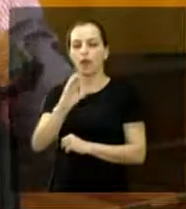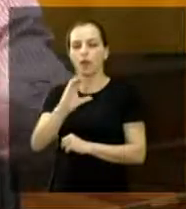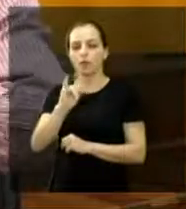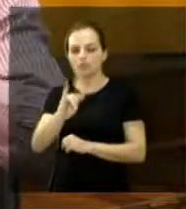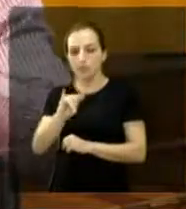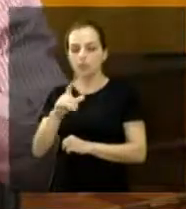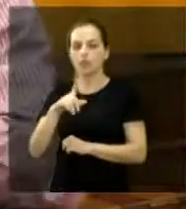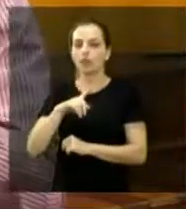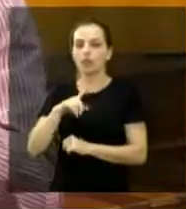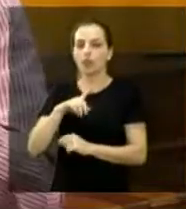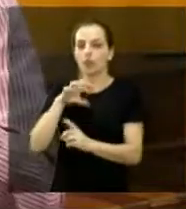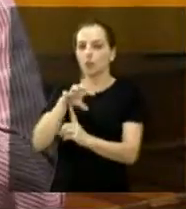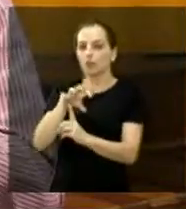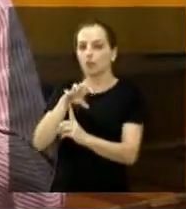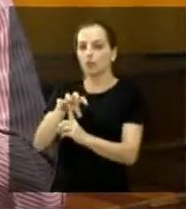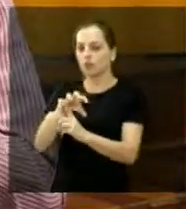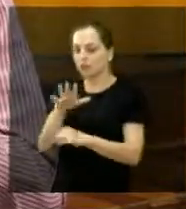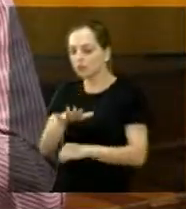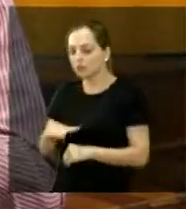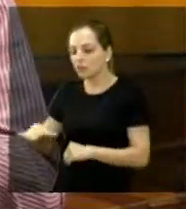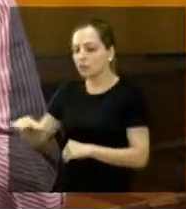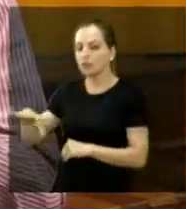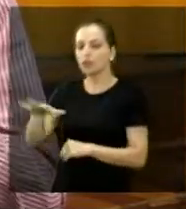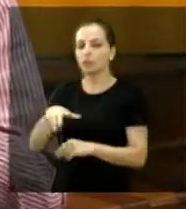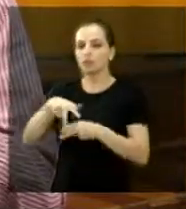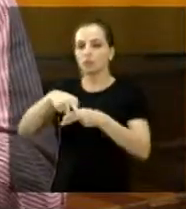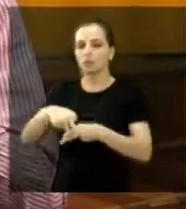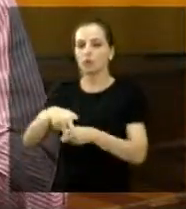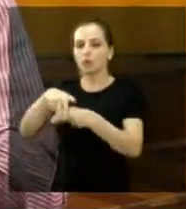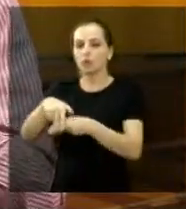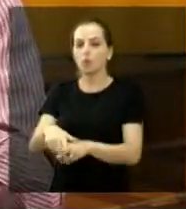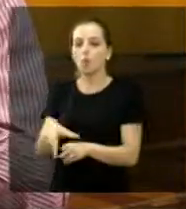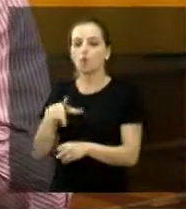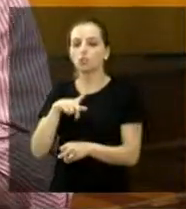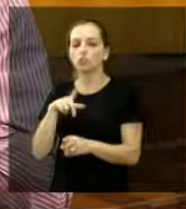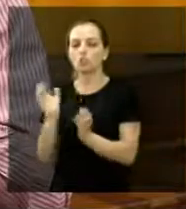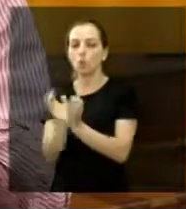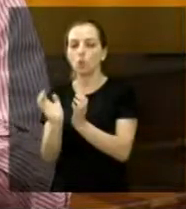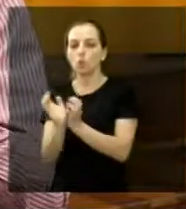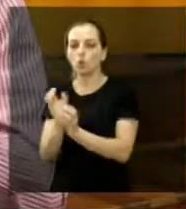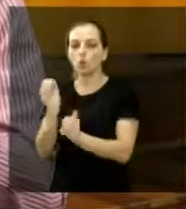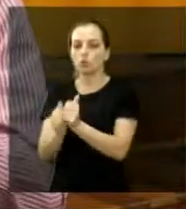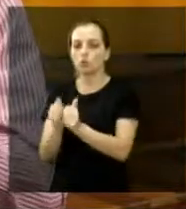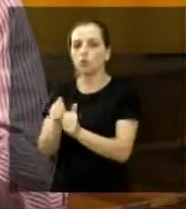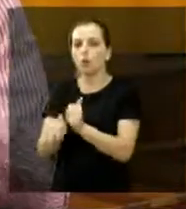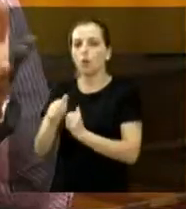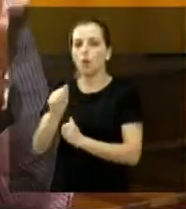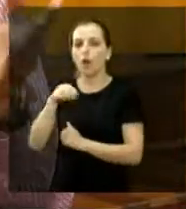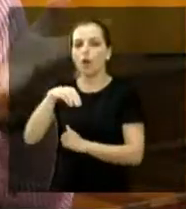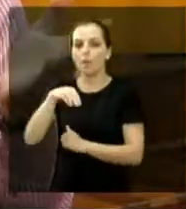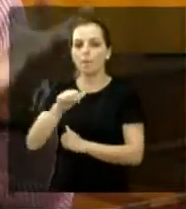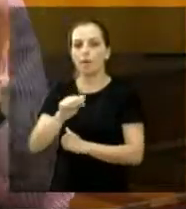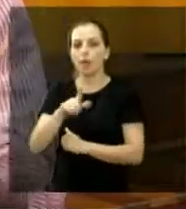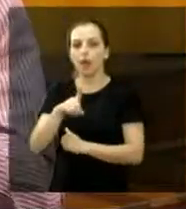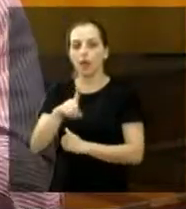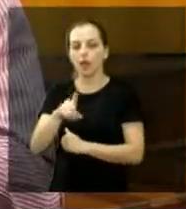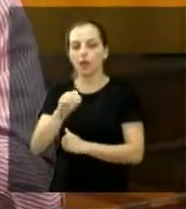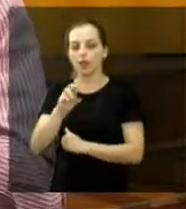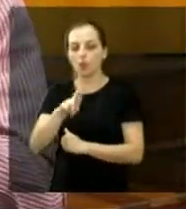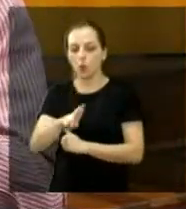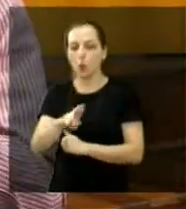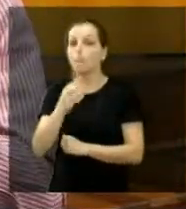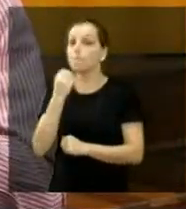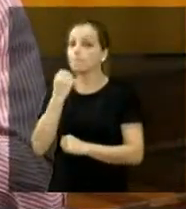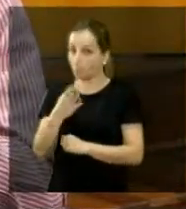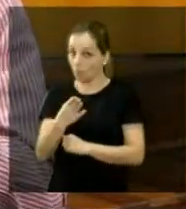uma influência regional de Barretos, tinha um time amador muito bom. Tanto é que os torcedores mais antigos da